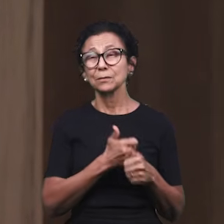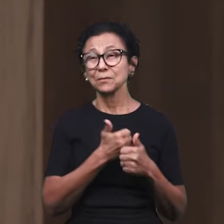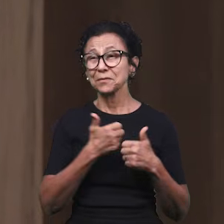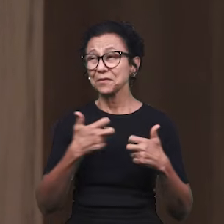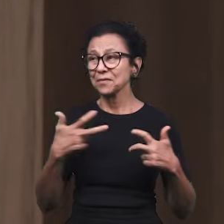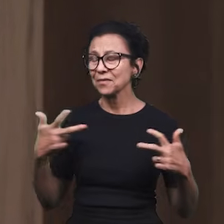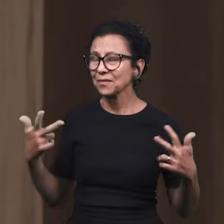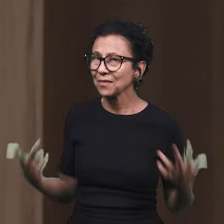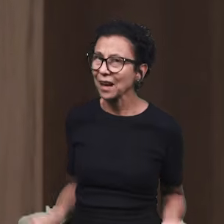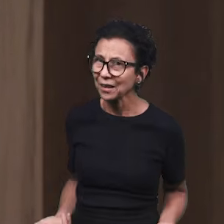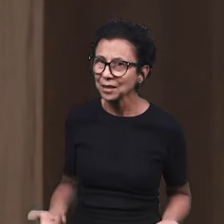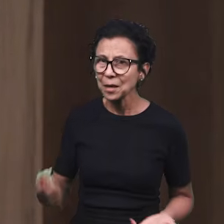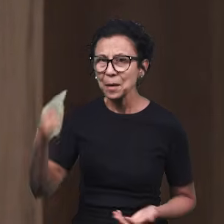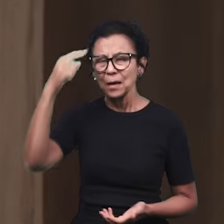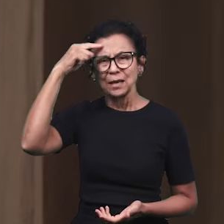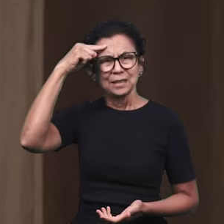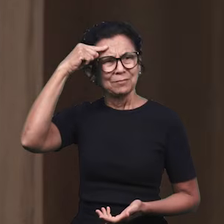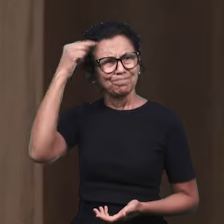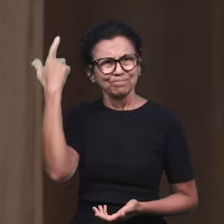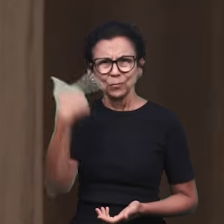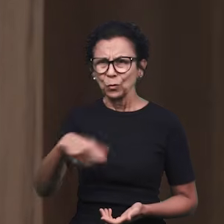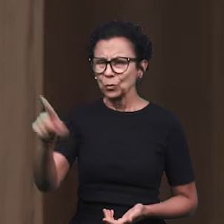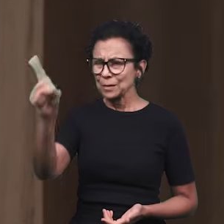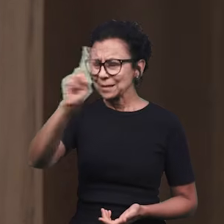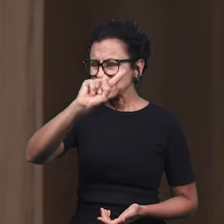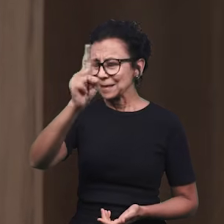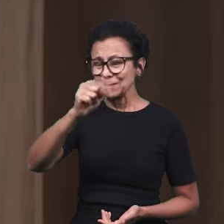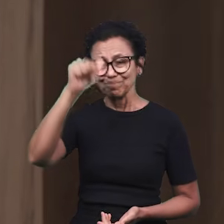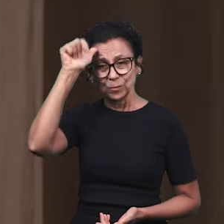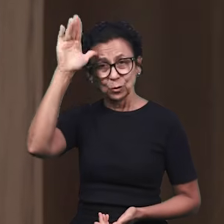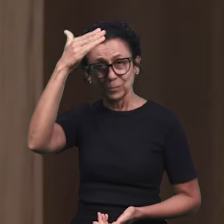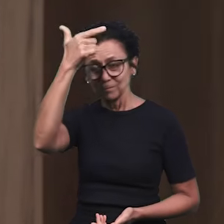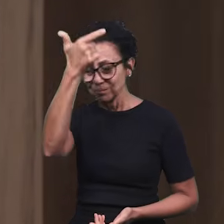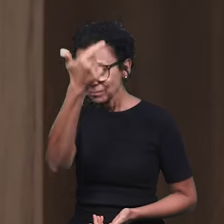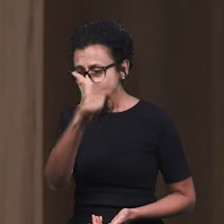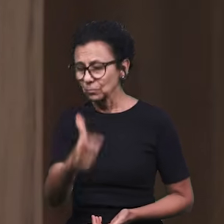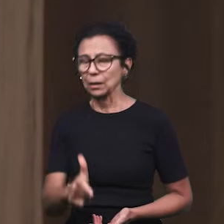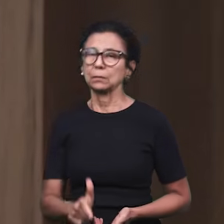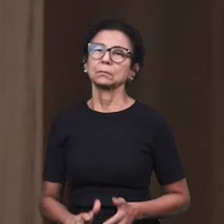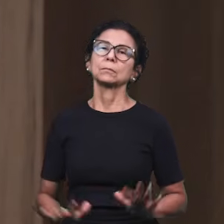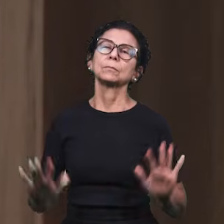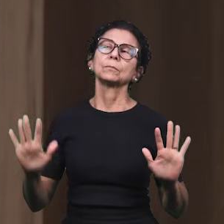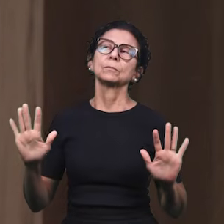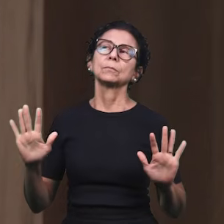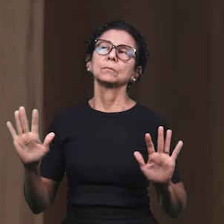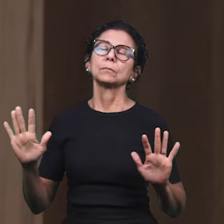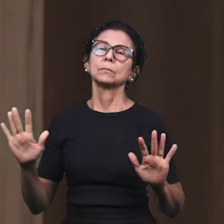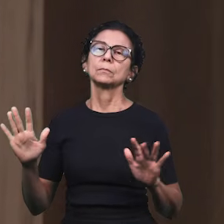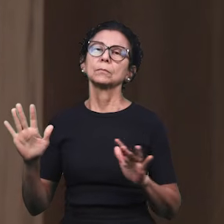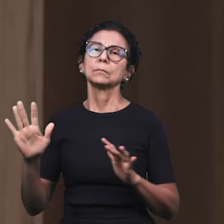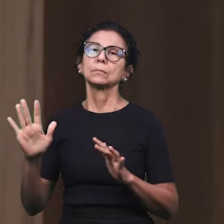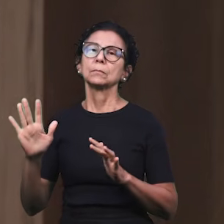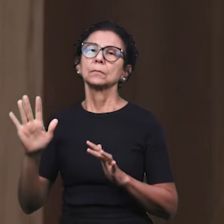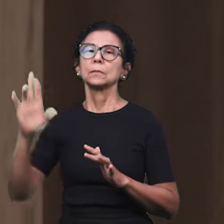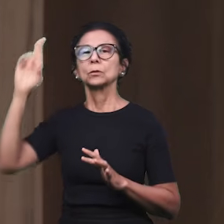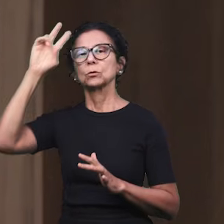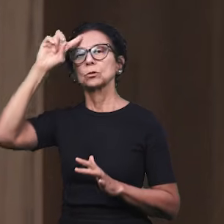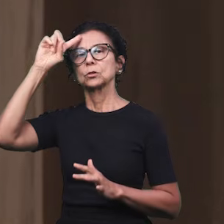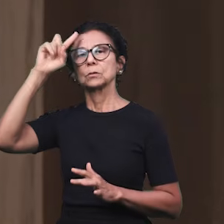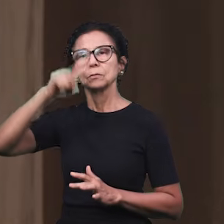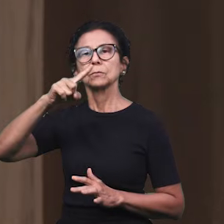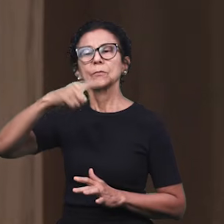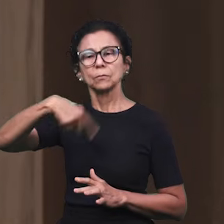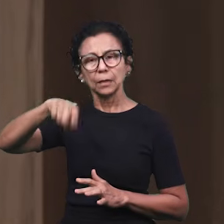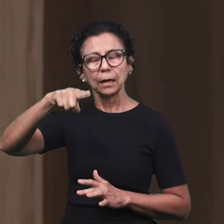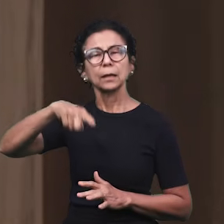vai dar certo, achamos que não vai resolver, mas o Senhor diz assim, faz isso.